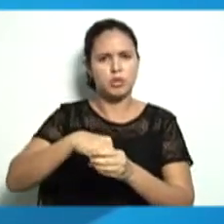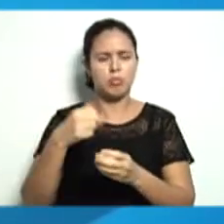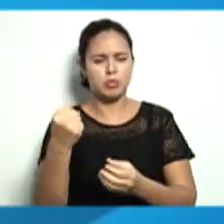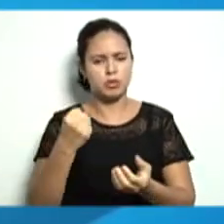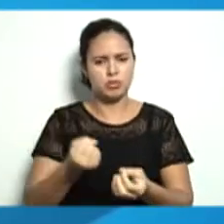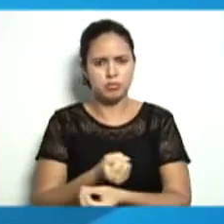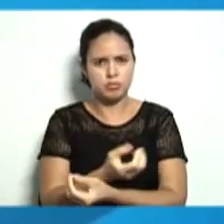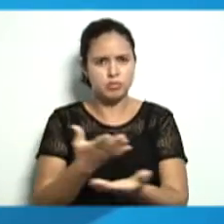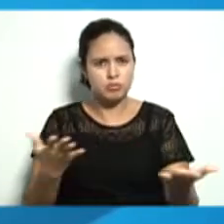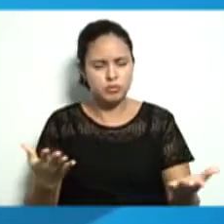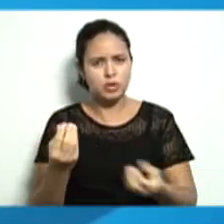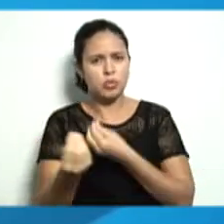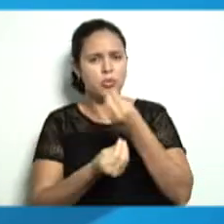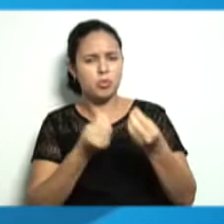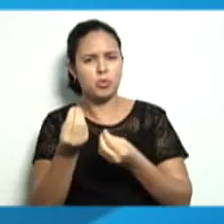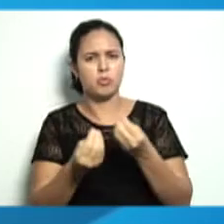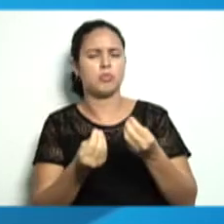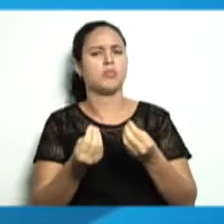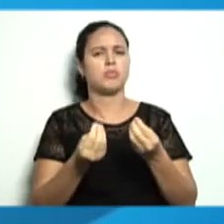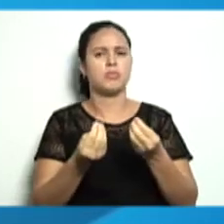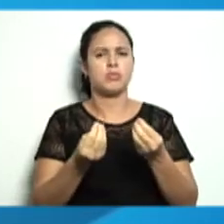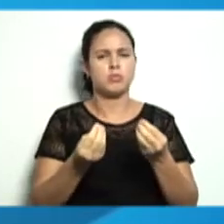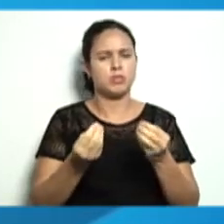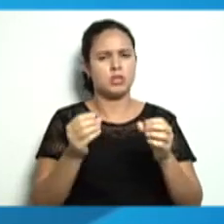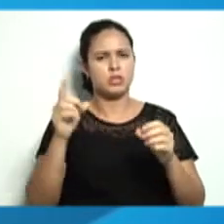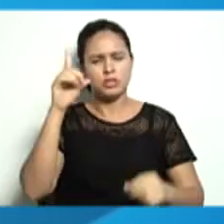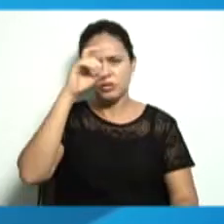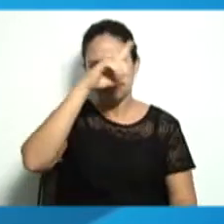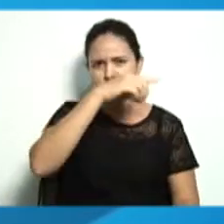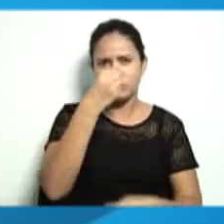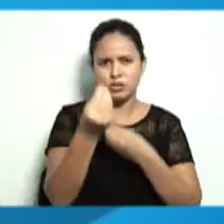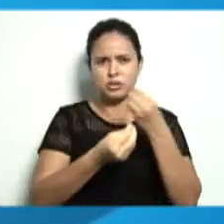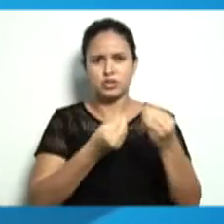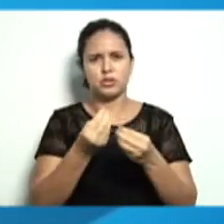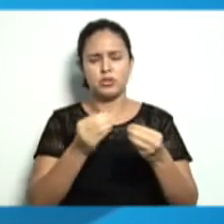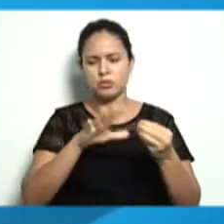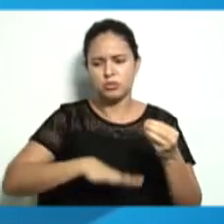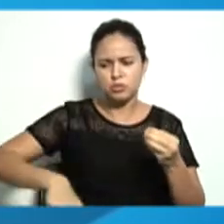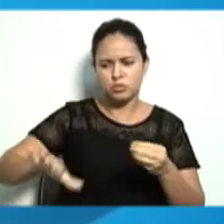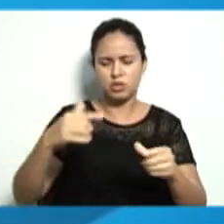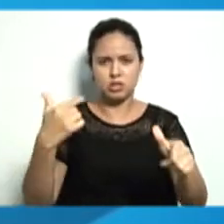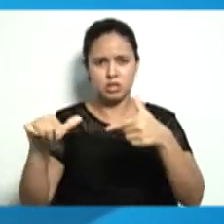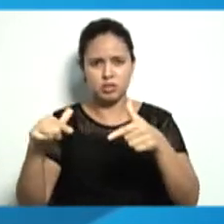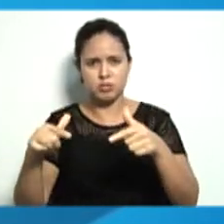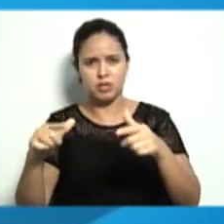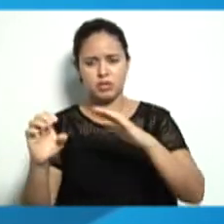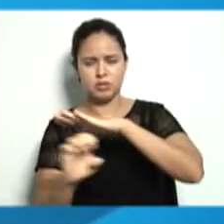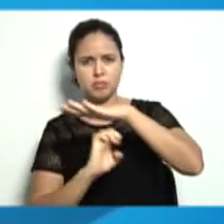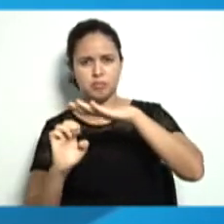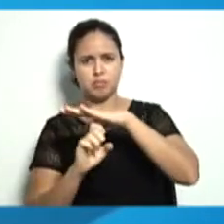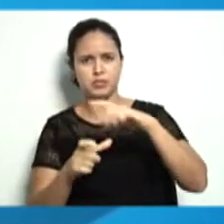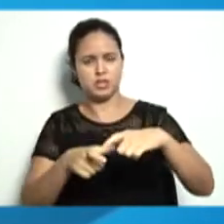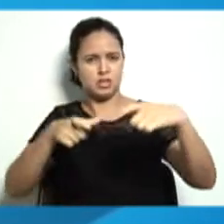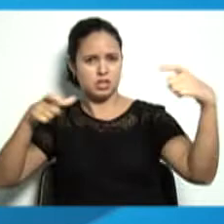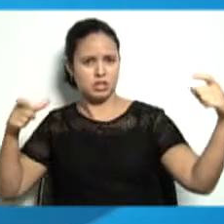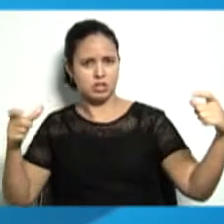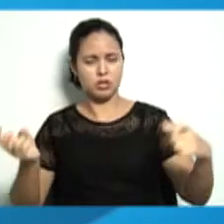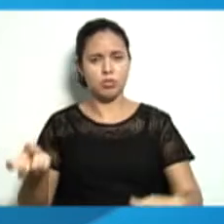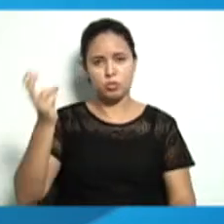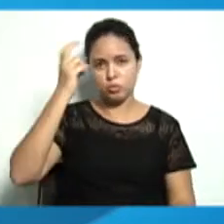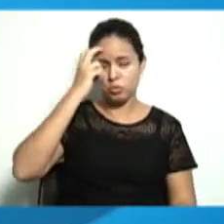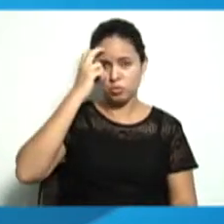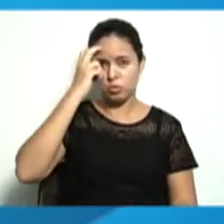o grau de formalização, a complexidade do ambiente, o tamanho da empresa, a cultura e a